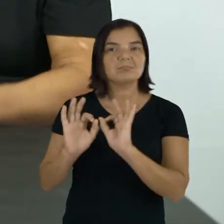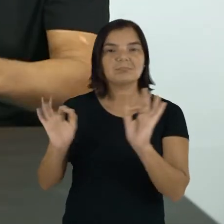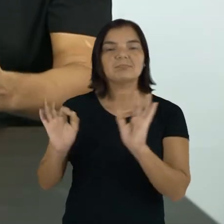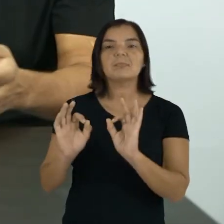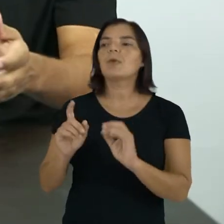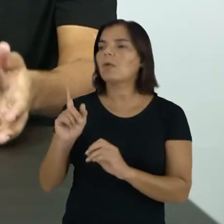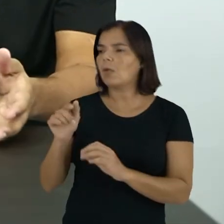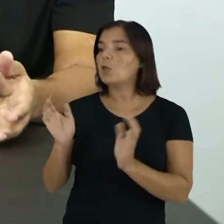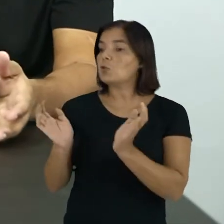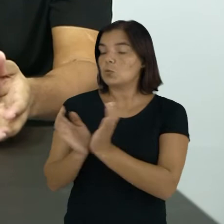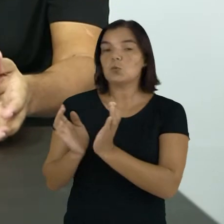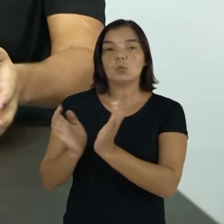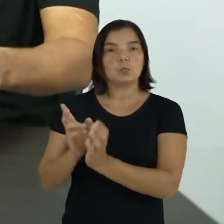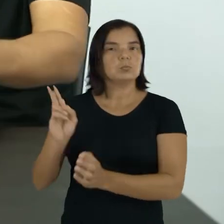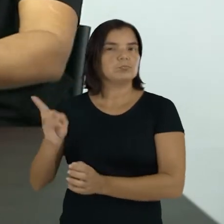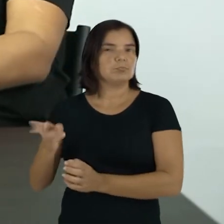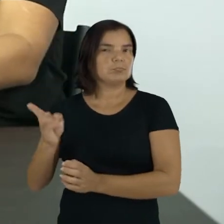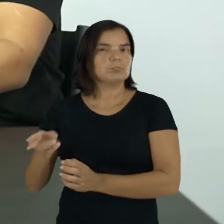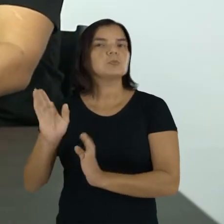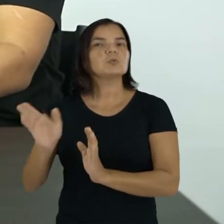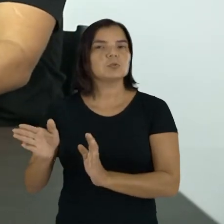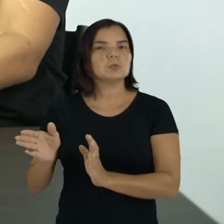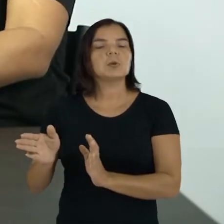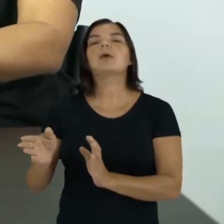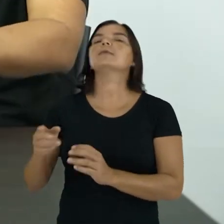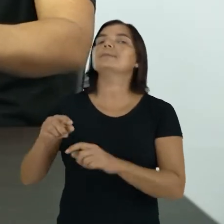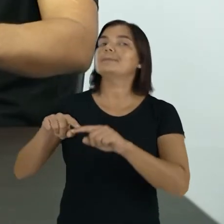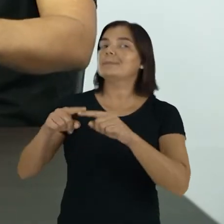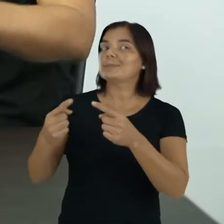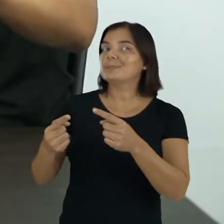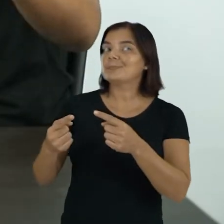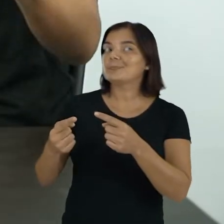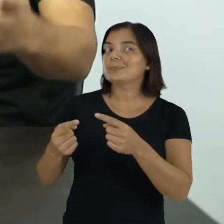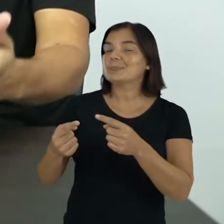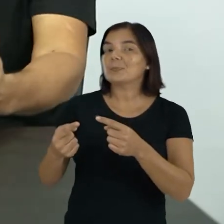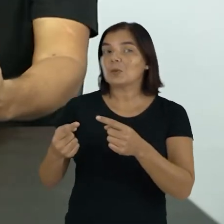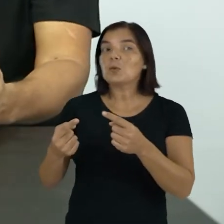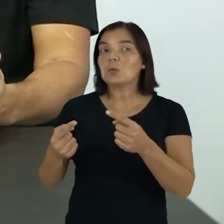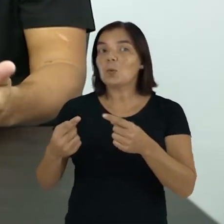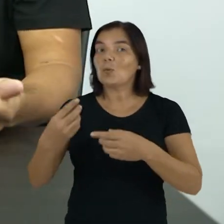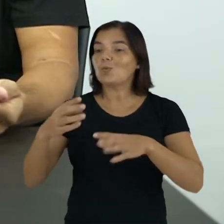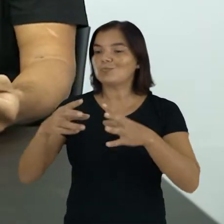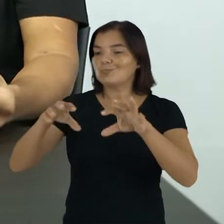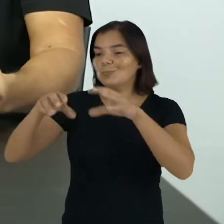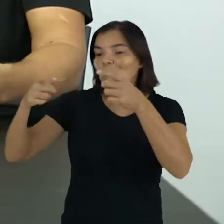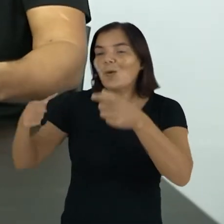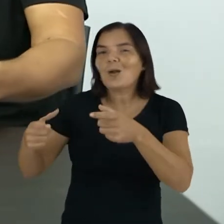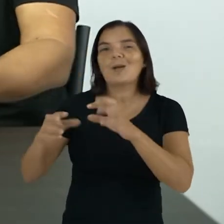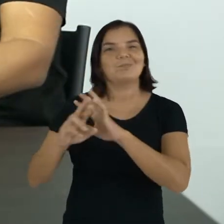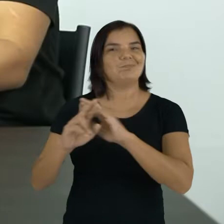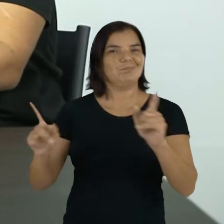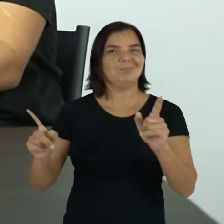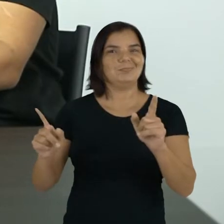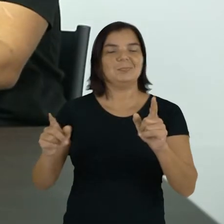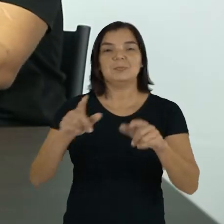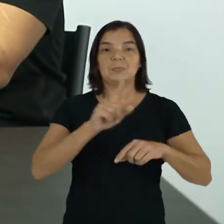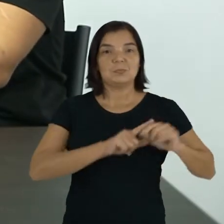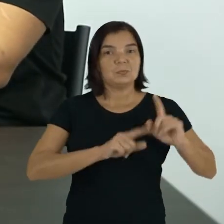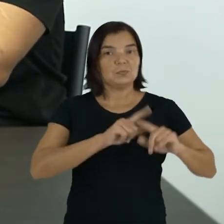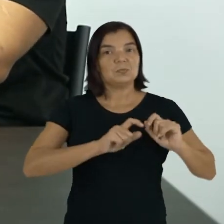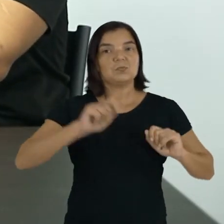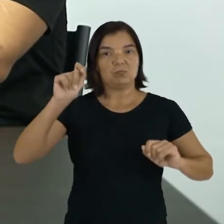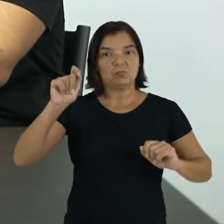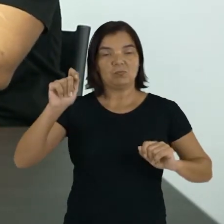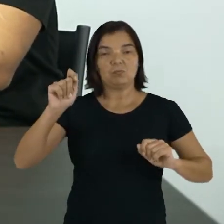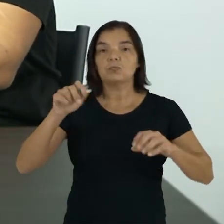era assim. E os grupos que já estavam aqui, né, continuaram aqui, só que agora com um ambiente político diferente, né? Ou seja, o Acre, ele deixava